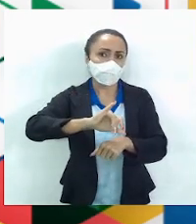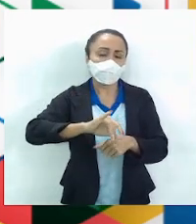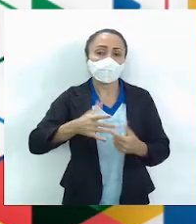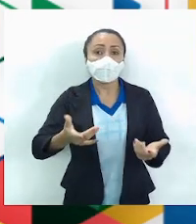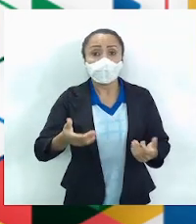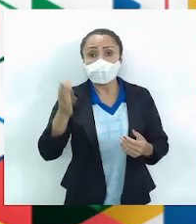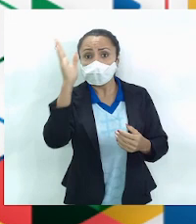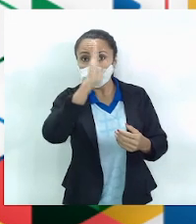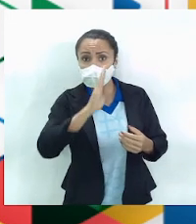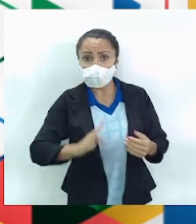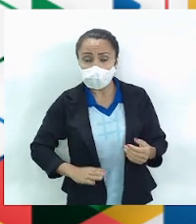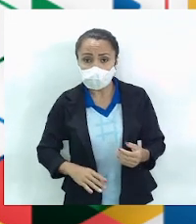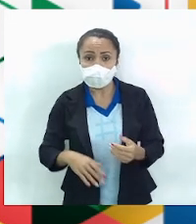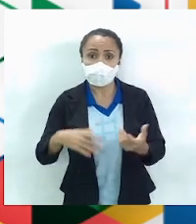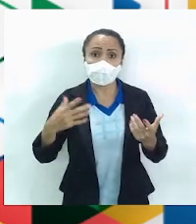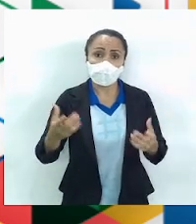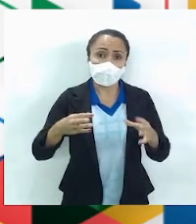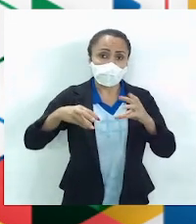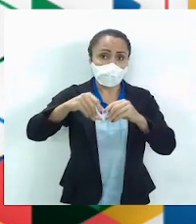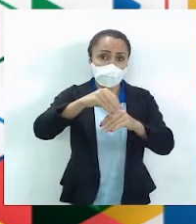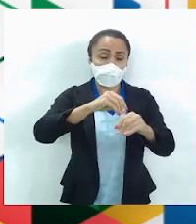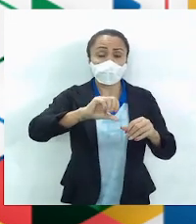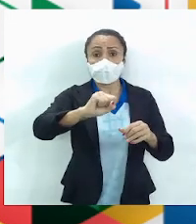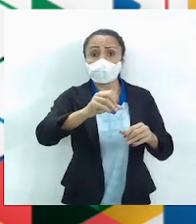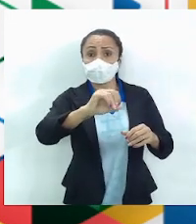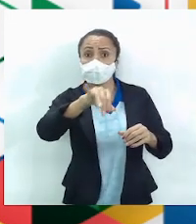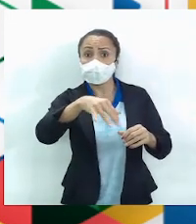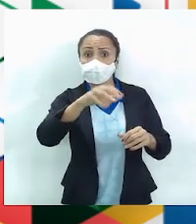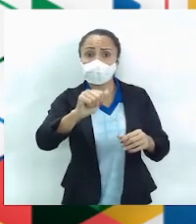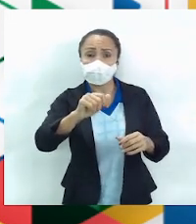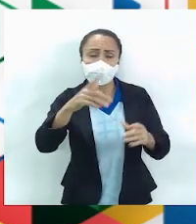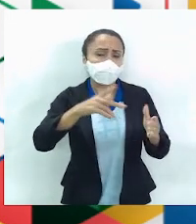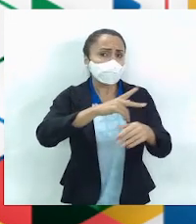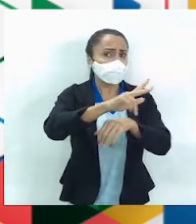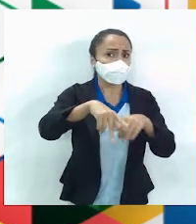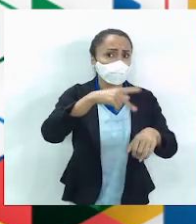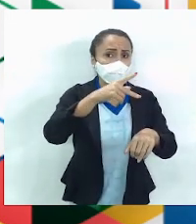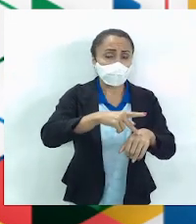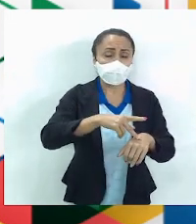caso no Brasil, a soja, enquanto os países ricos querem o quê?